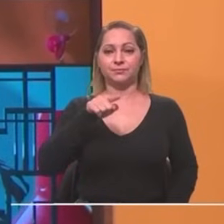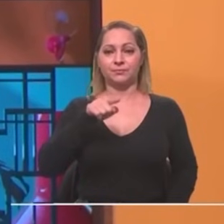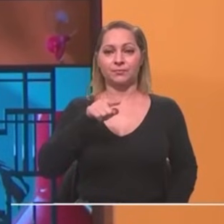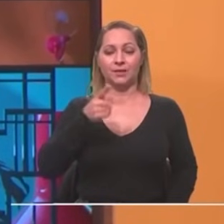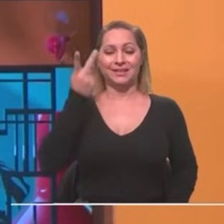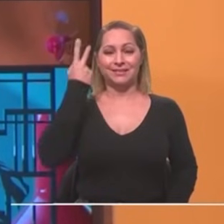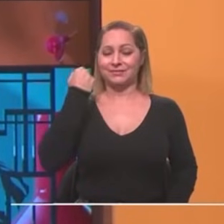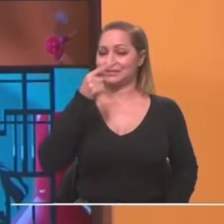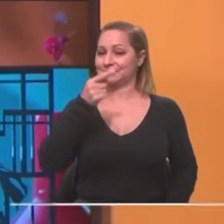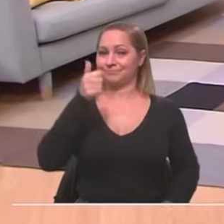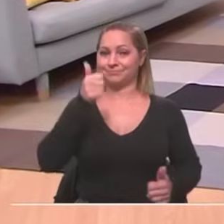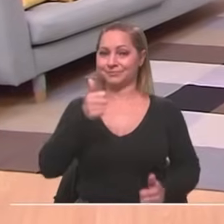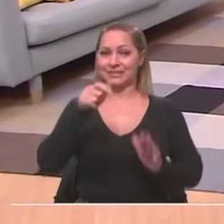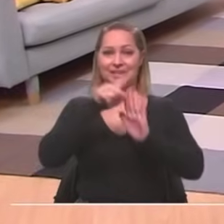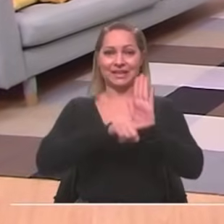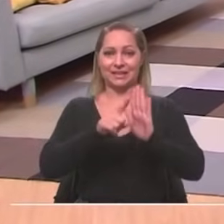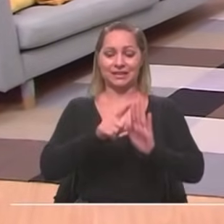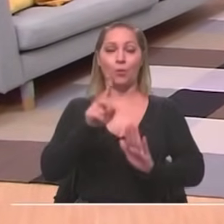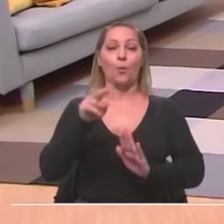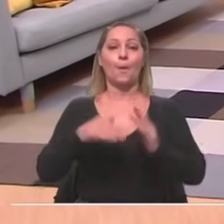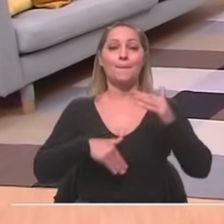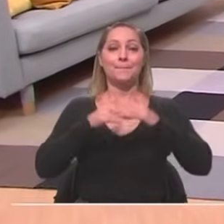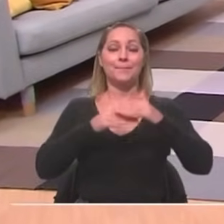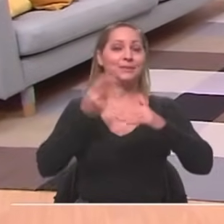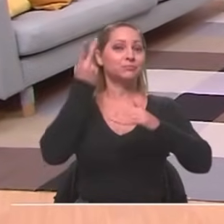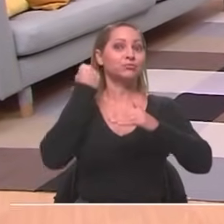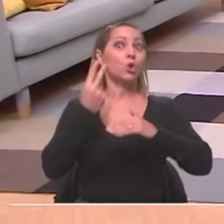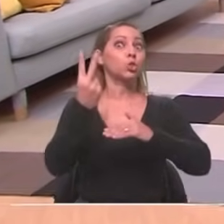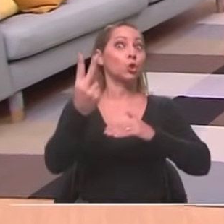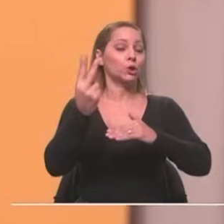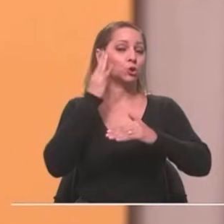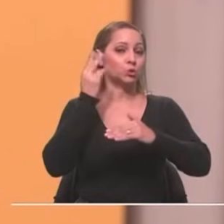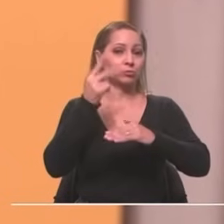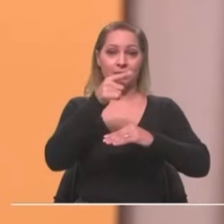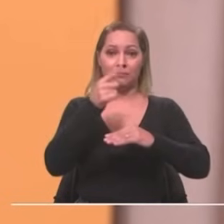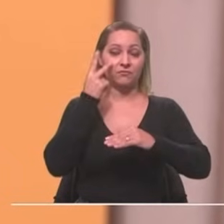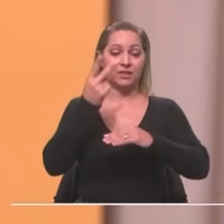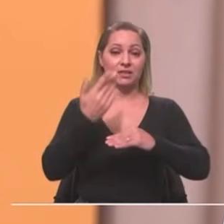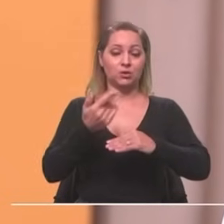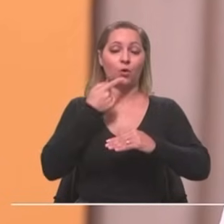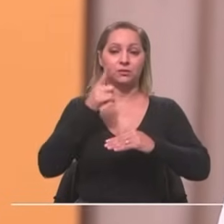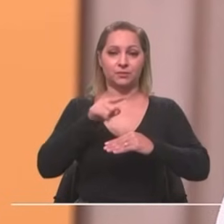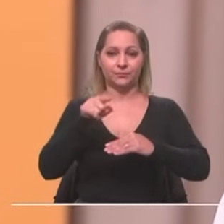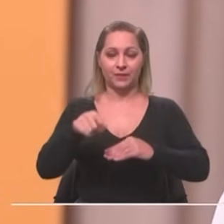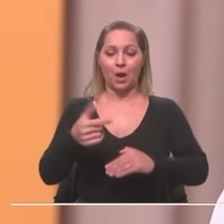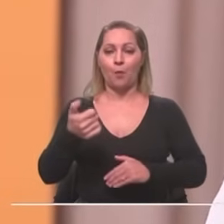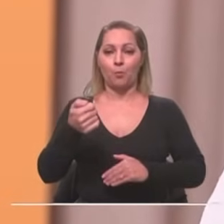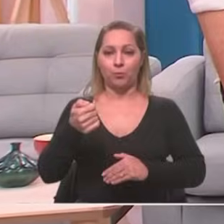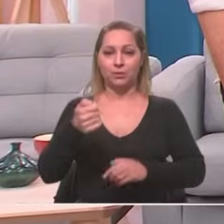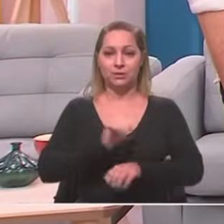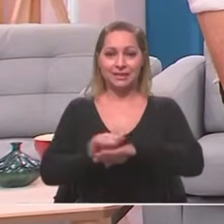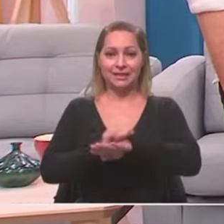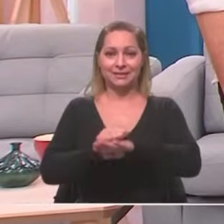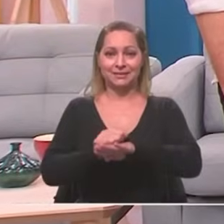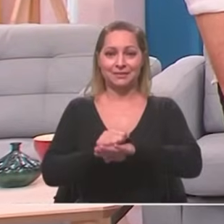corte de cabelo não está a regulamentar, pente 2 no máximo, não quero voltar a ver dessa forma. Senhora Chaves, essas botas estão mal